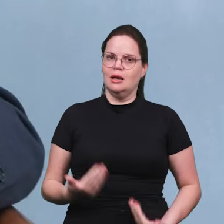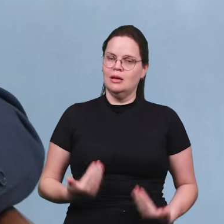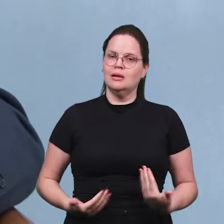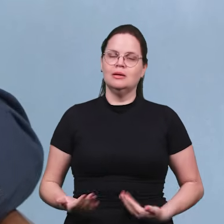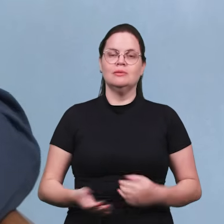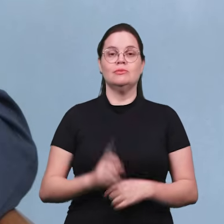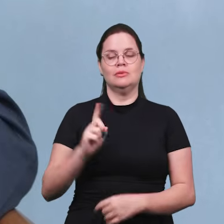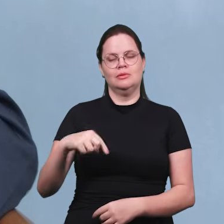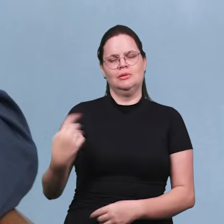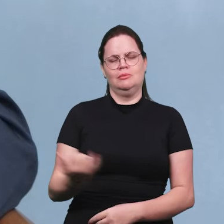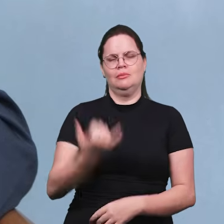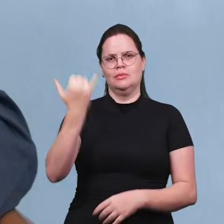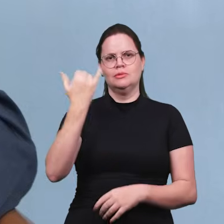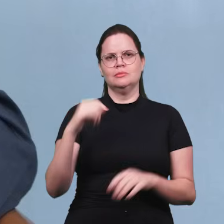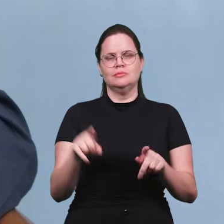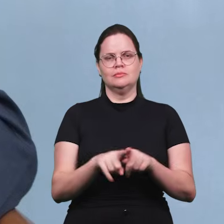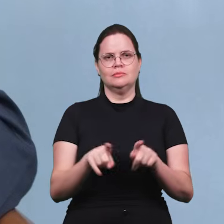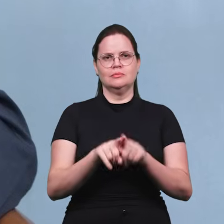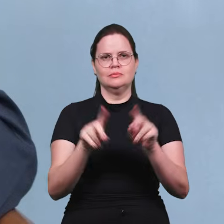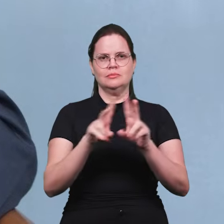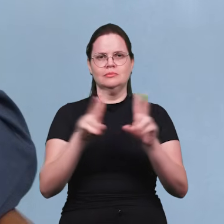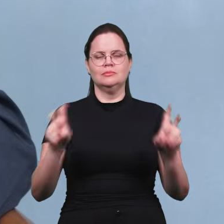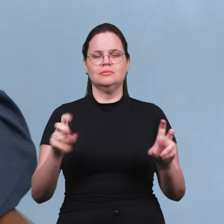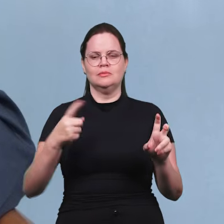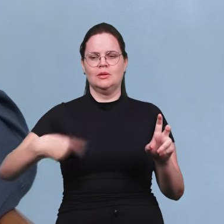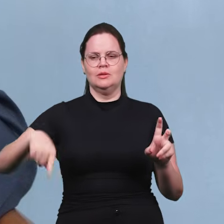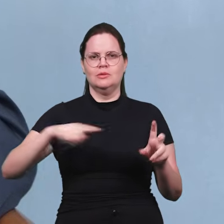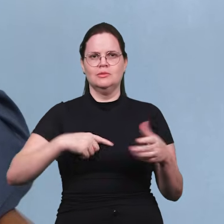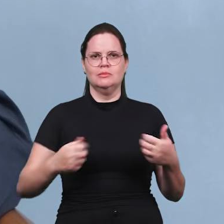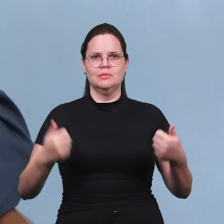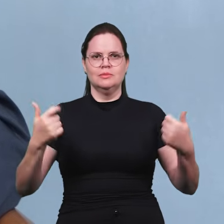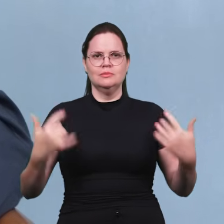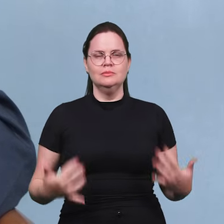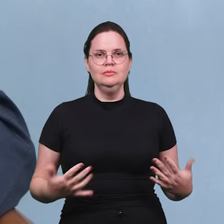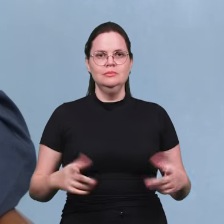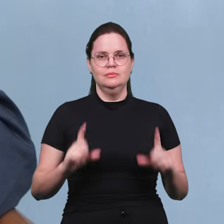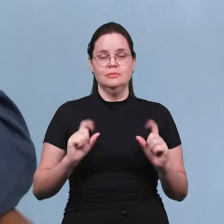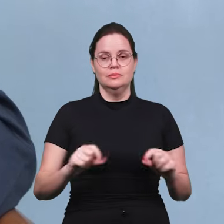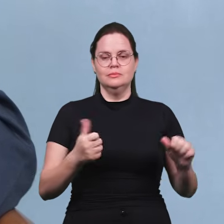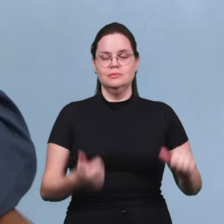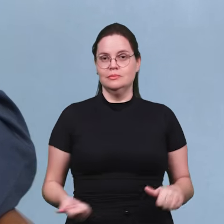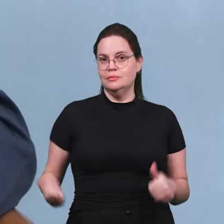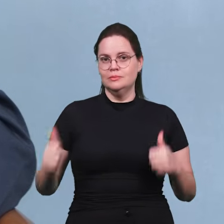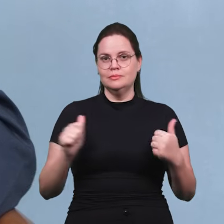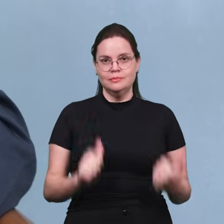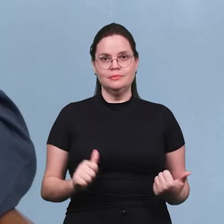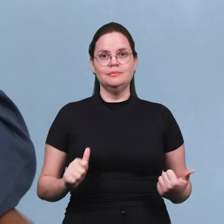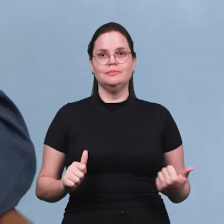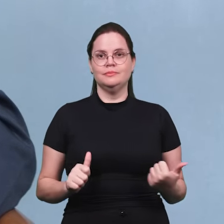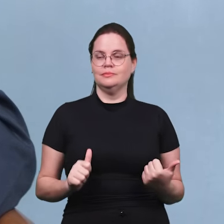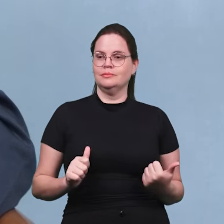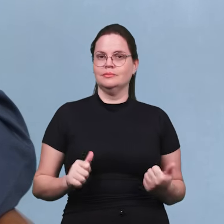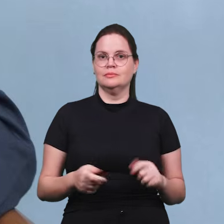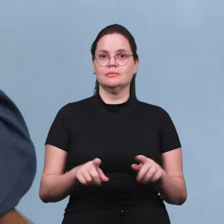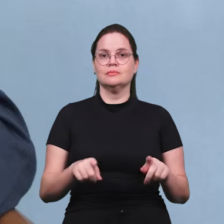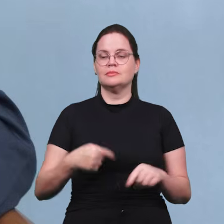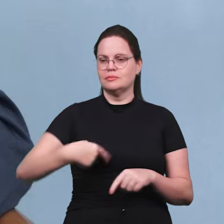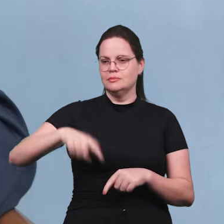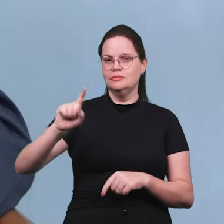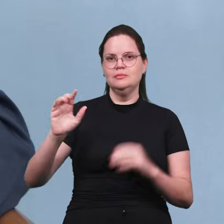assunto muito importante, até no aspecto que nós vamos falar sobre os batismos, né, nas casas